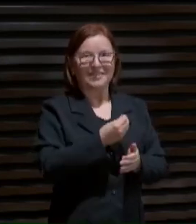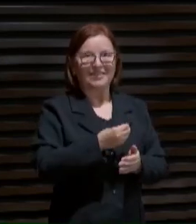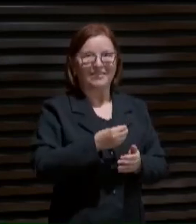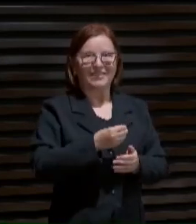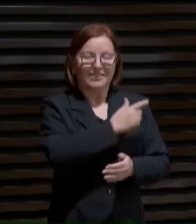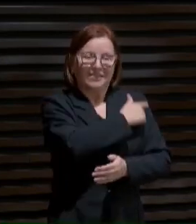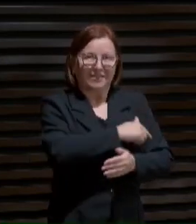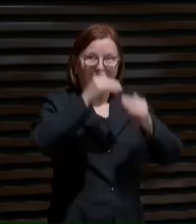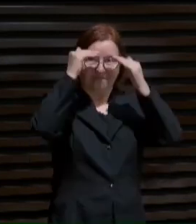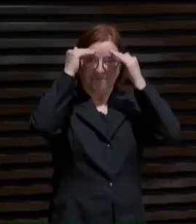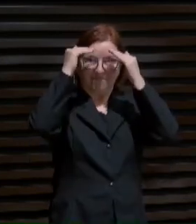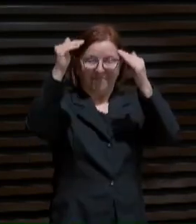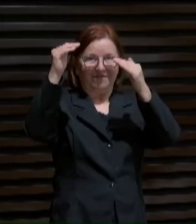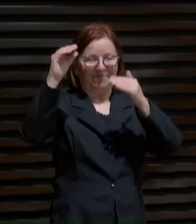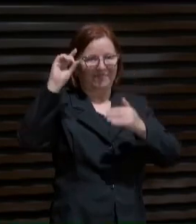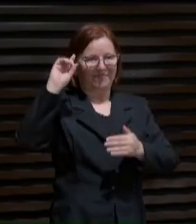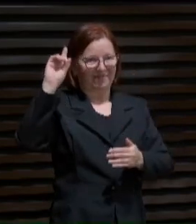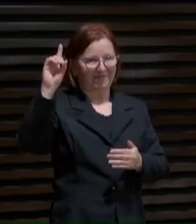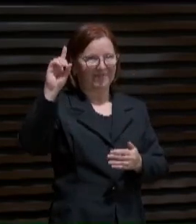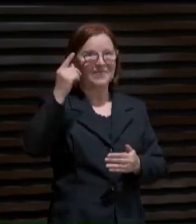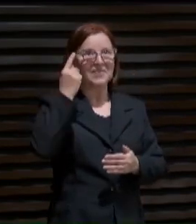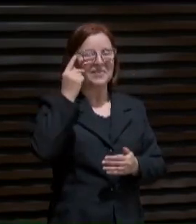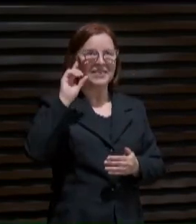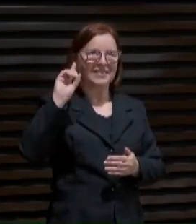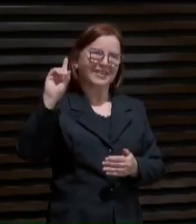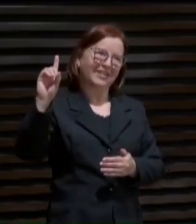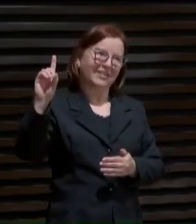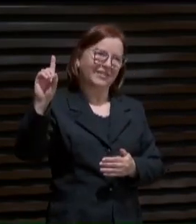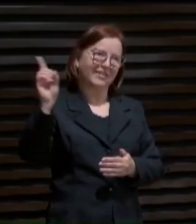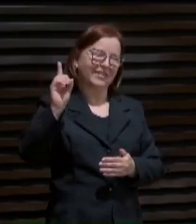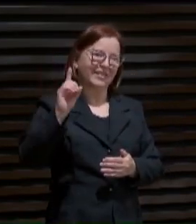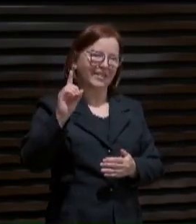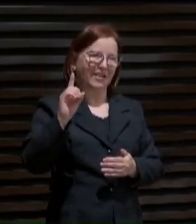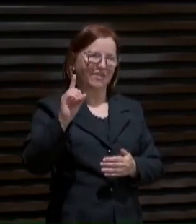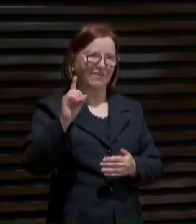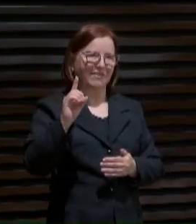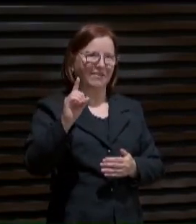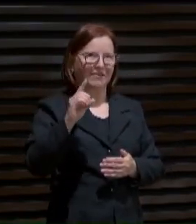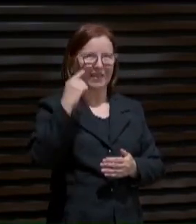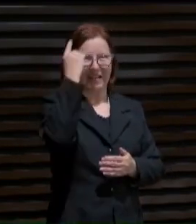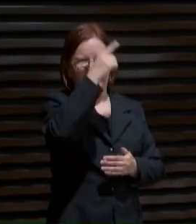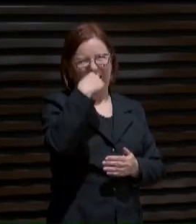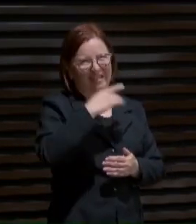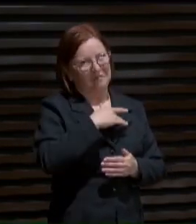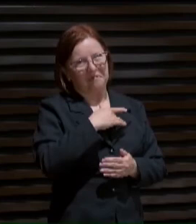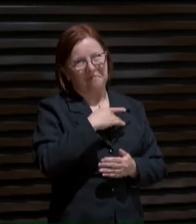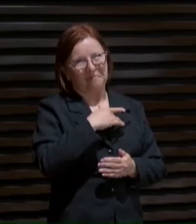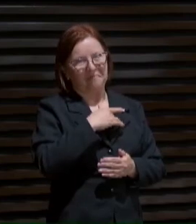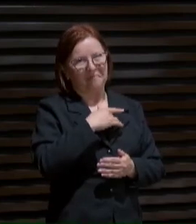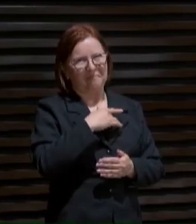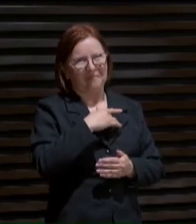Santo temor para com ele para Deus não é aparência de piedade nenhum entusiasmo